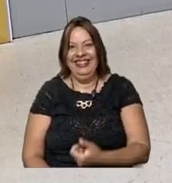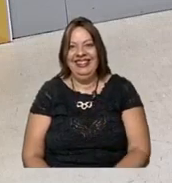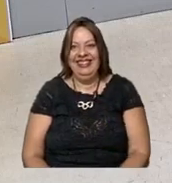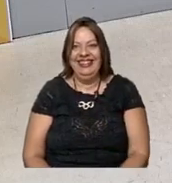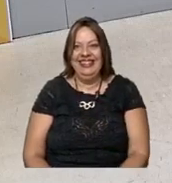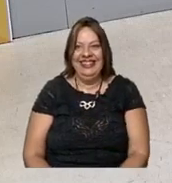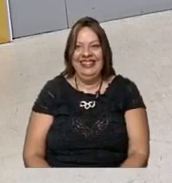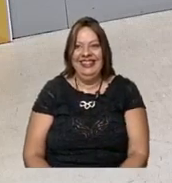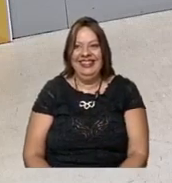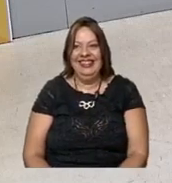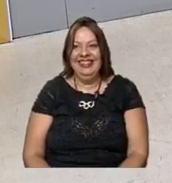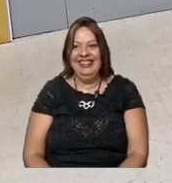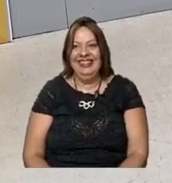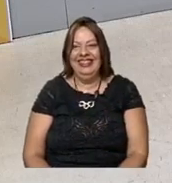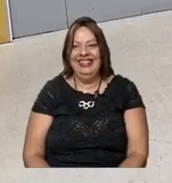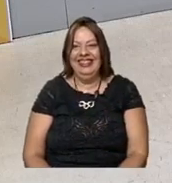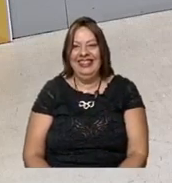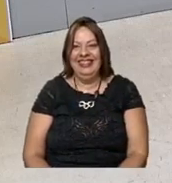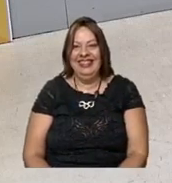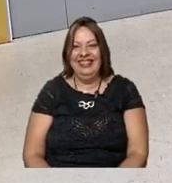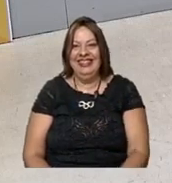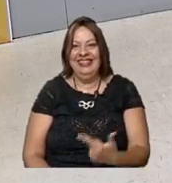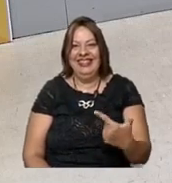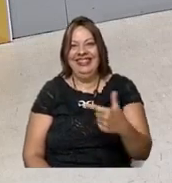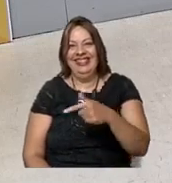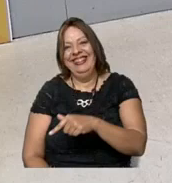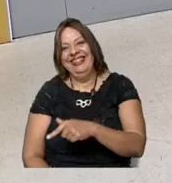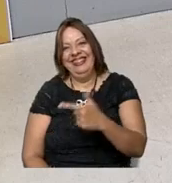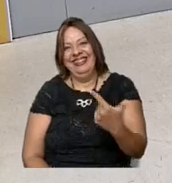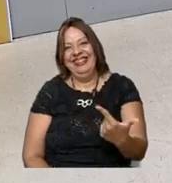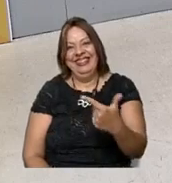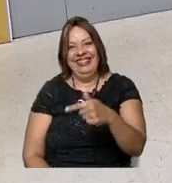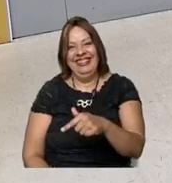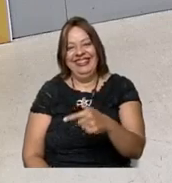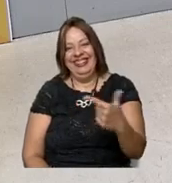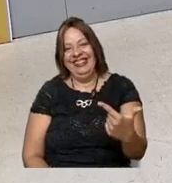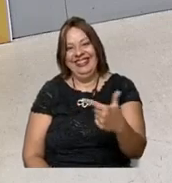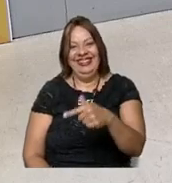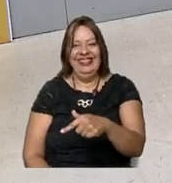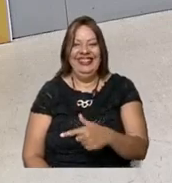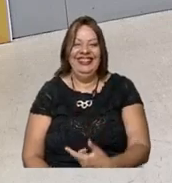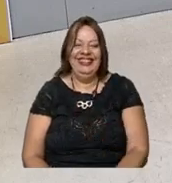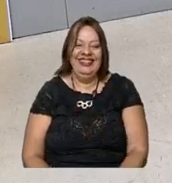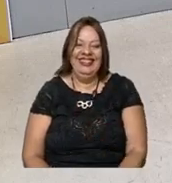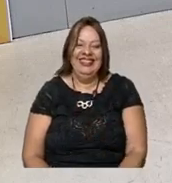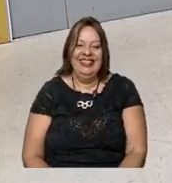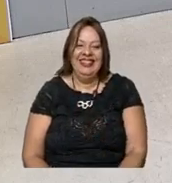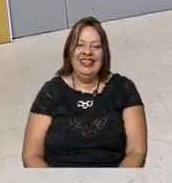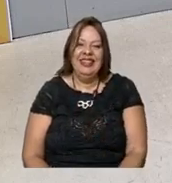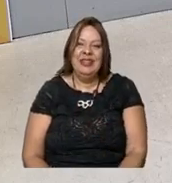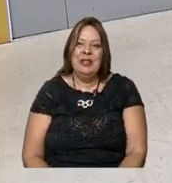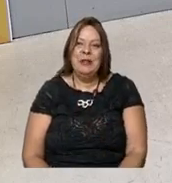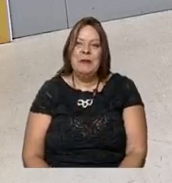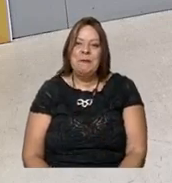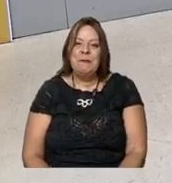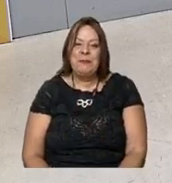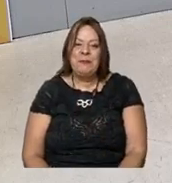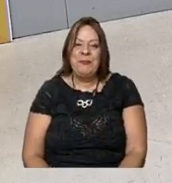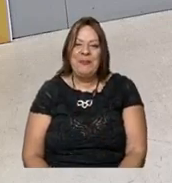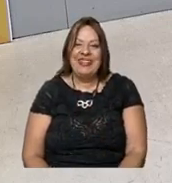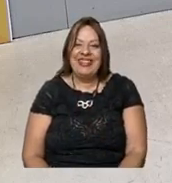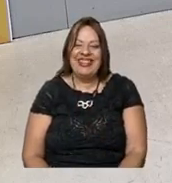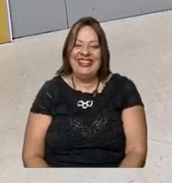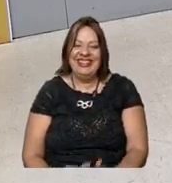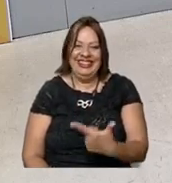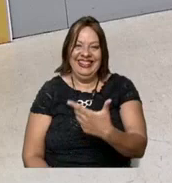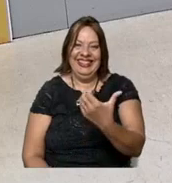28. Tem bolinha na sequência que é a 27. 27. Marque 27 e marque também a